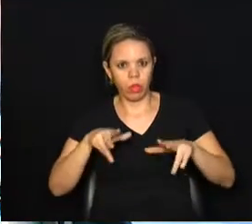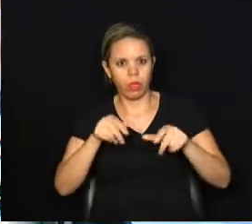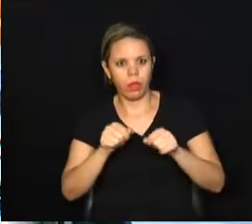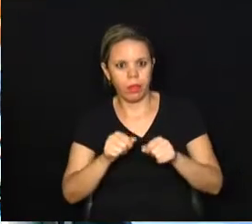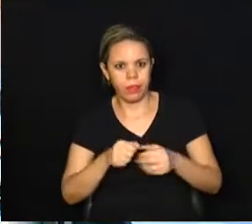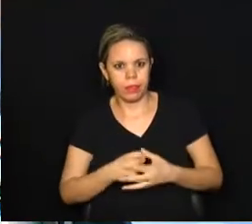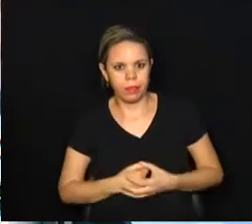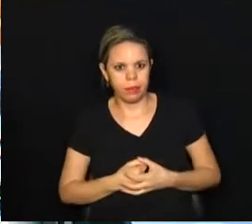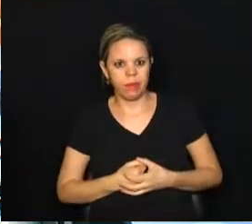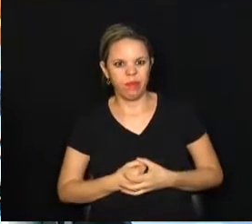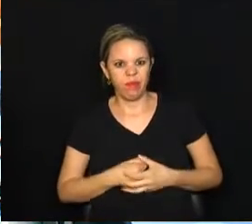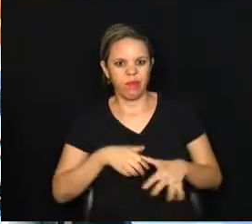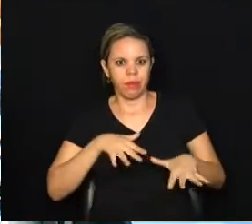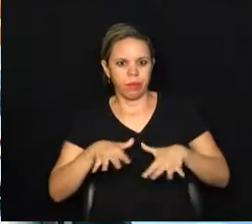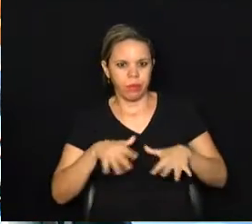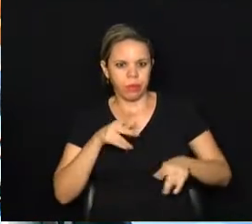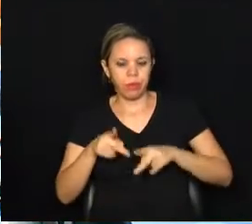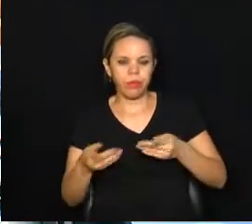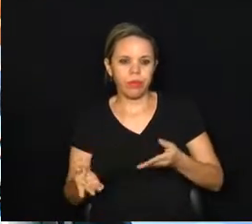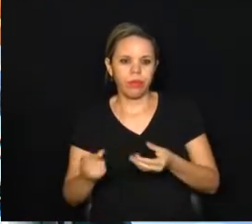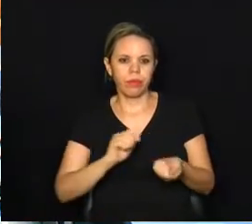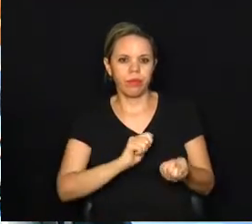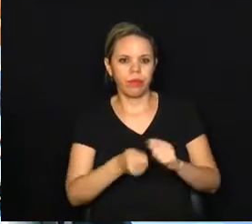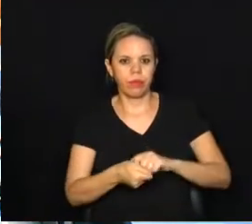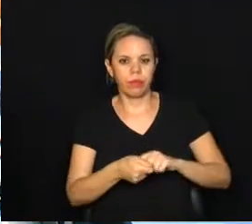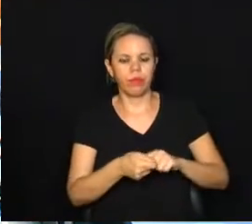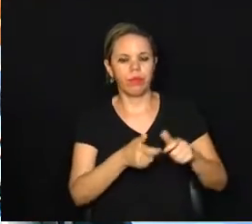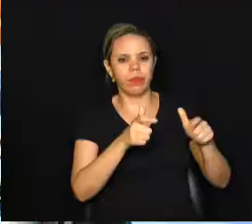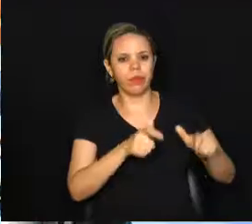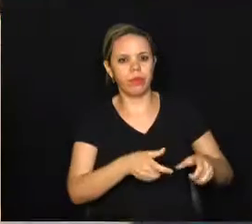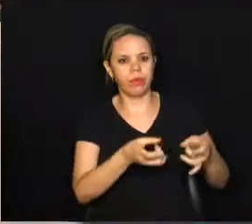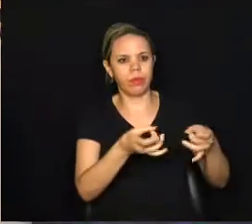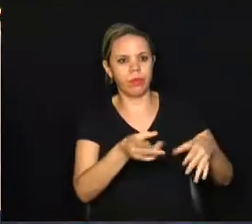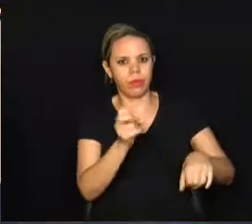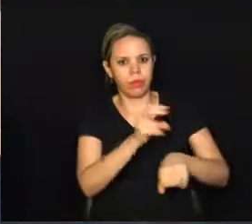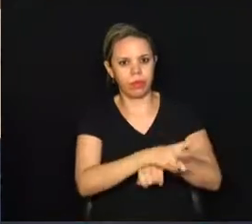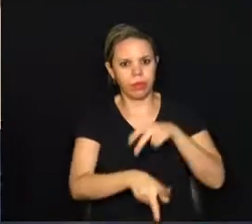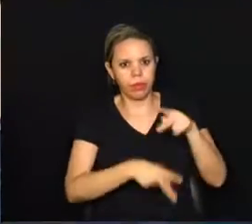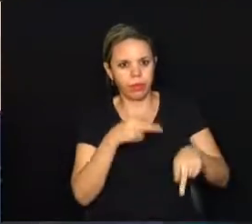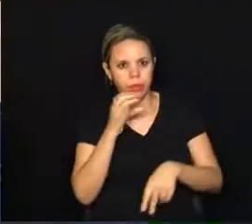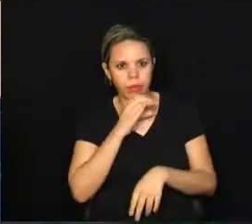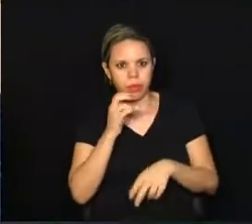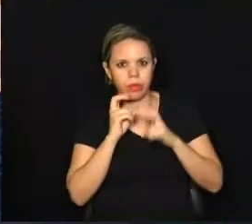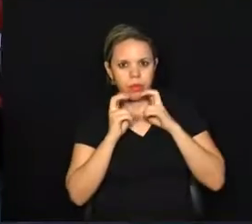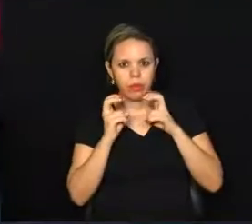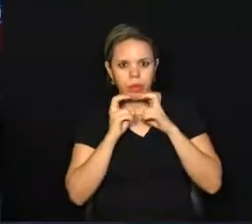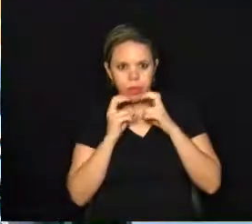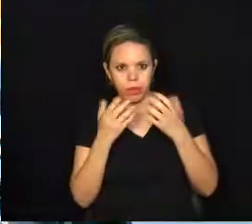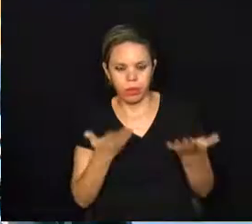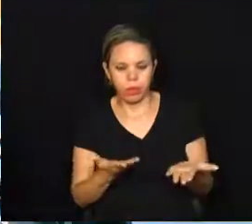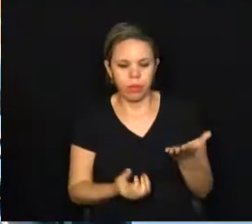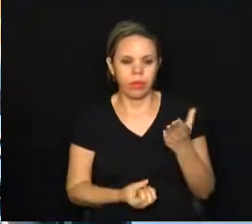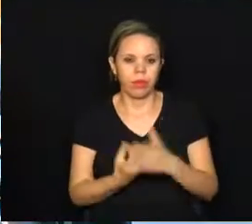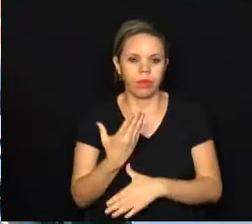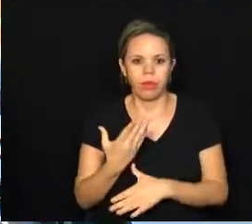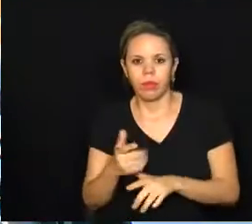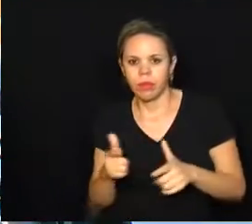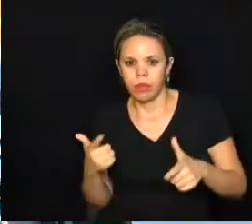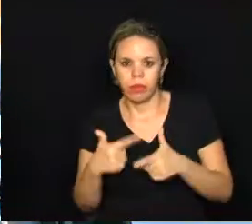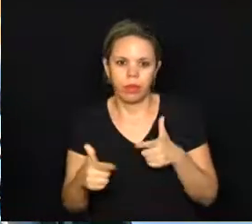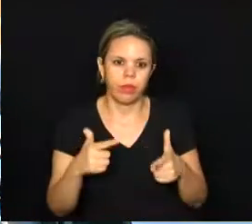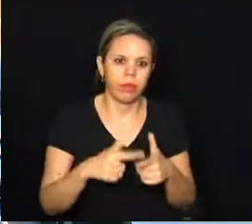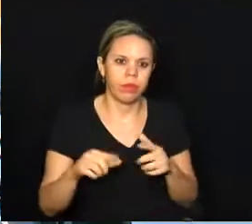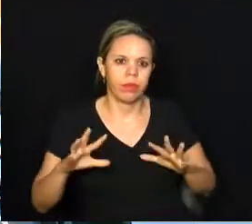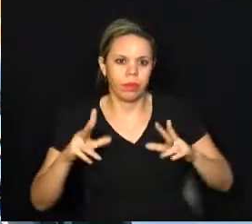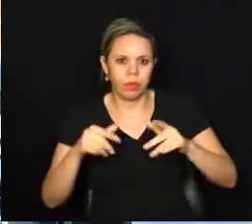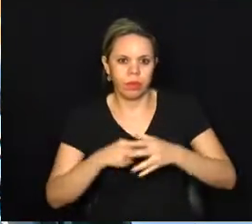para mobilizar pacientes e disponibilizar vagas para esses pacientes. E isso vai gerando um grande problema para